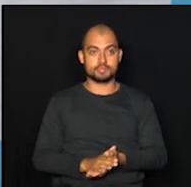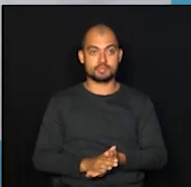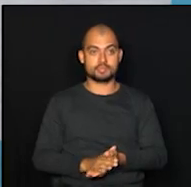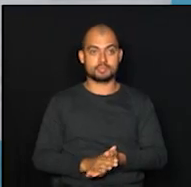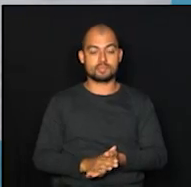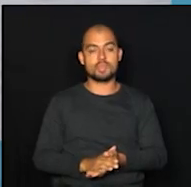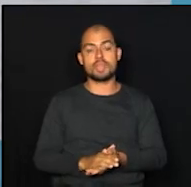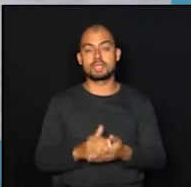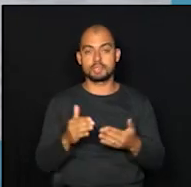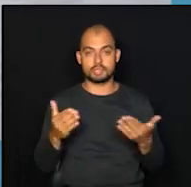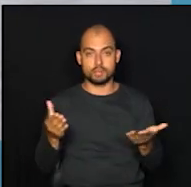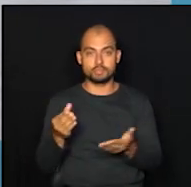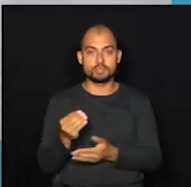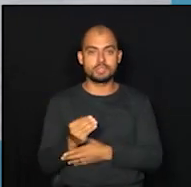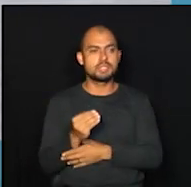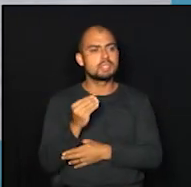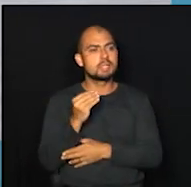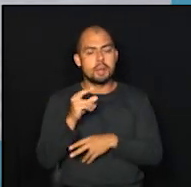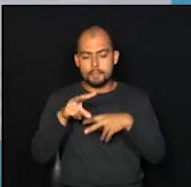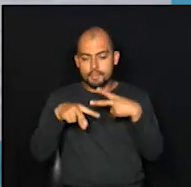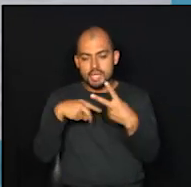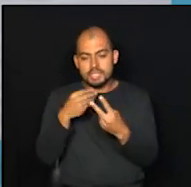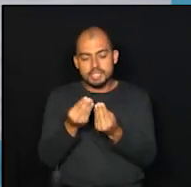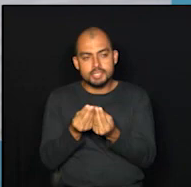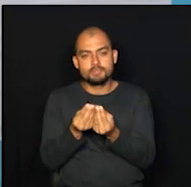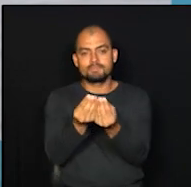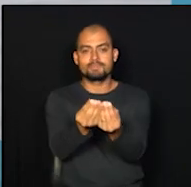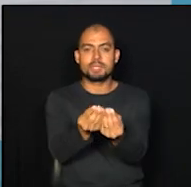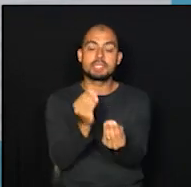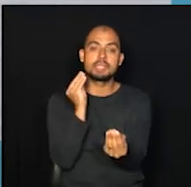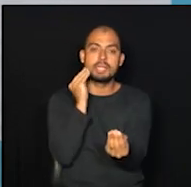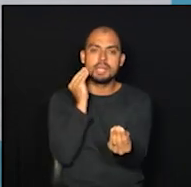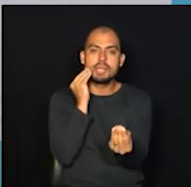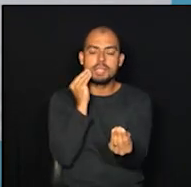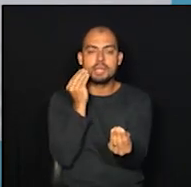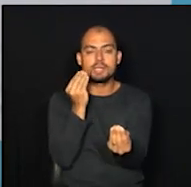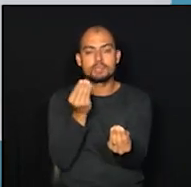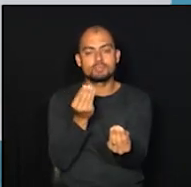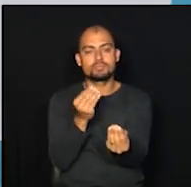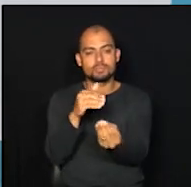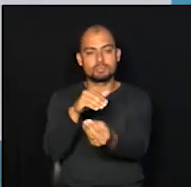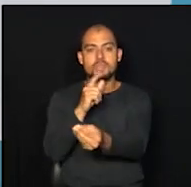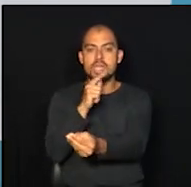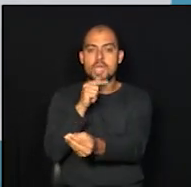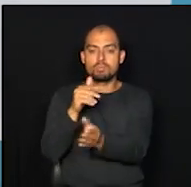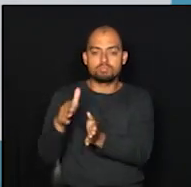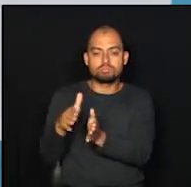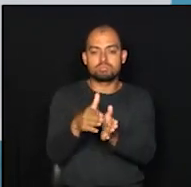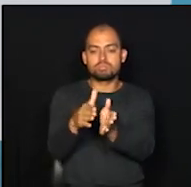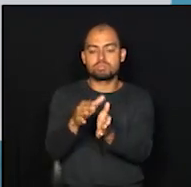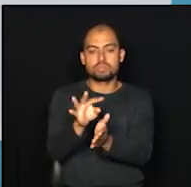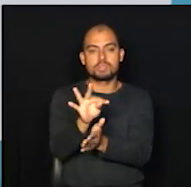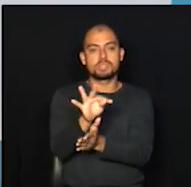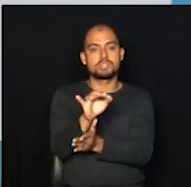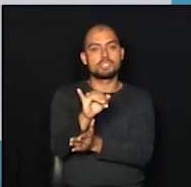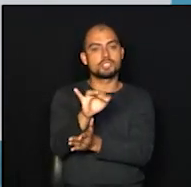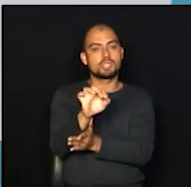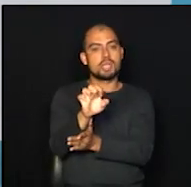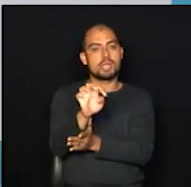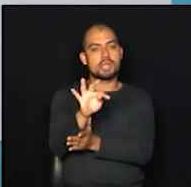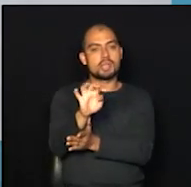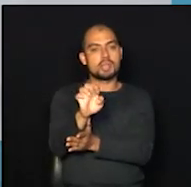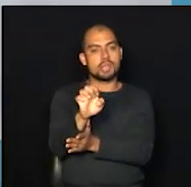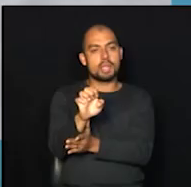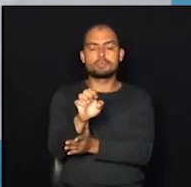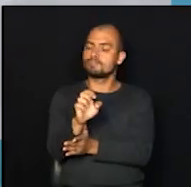Uma tentativa de presentear você, Tietê, por toda essa